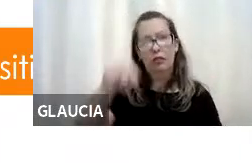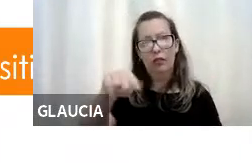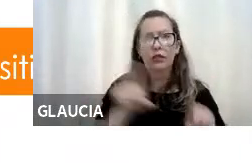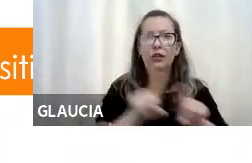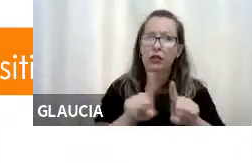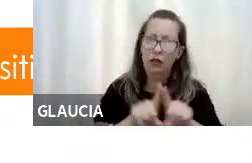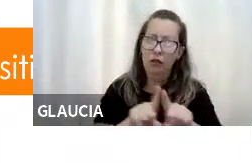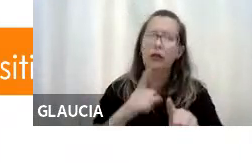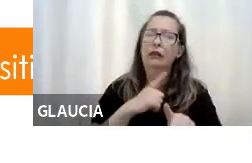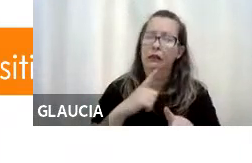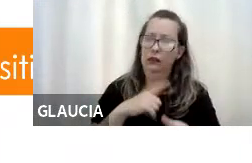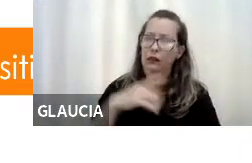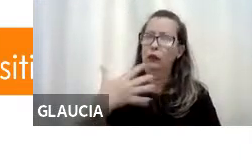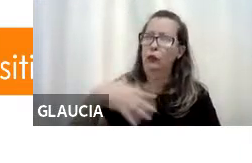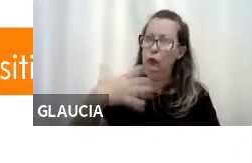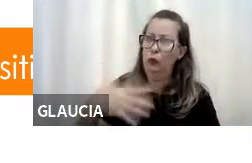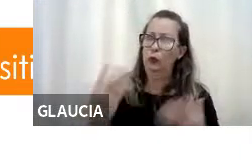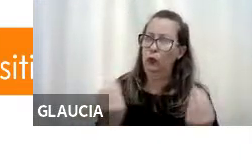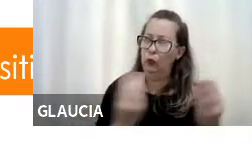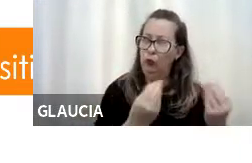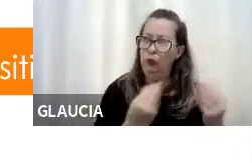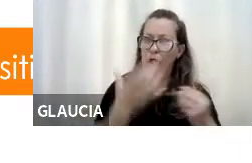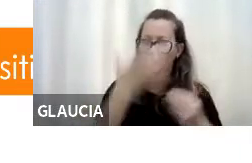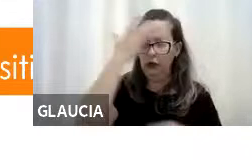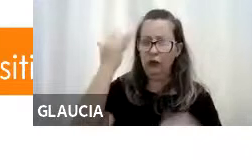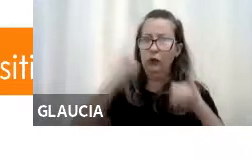bem expressivo. Pode seguir.